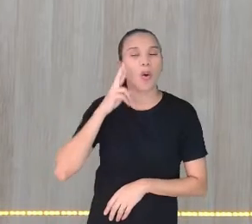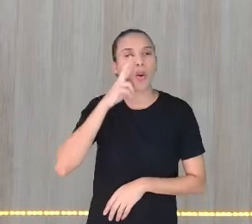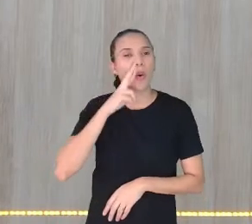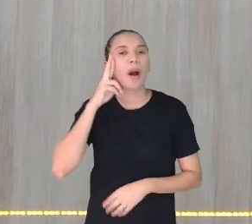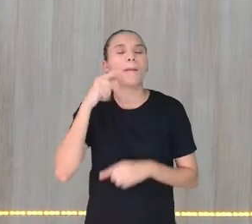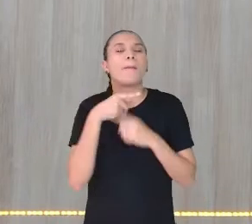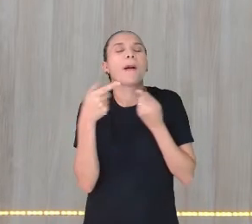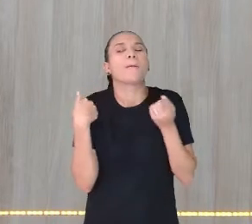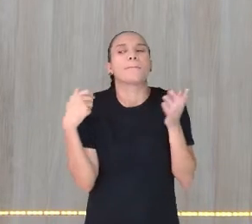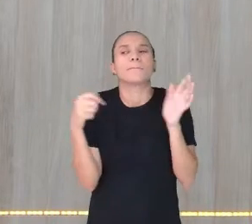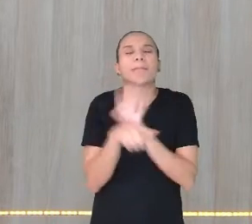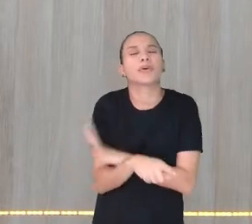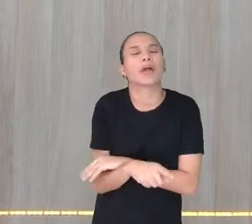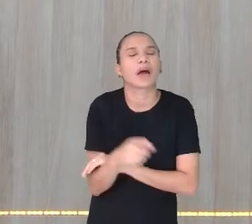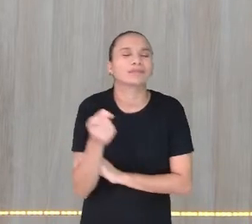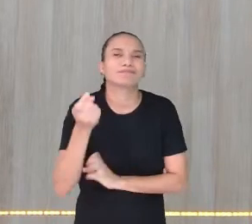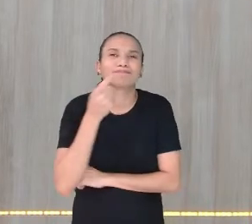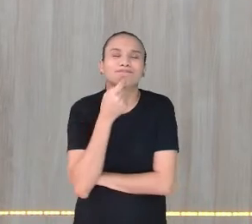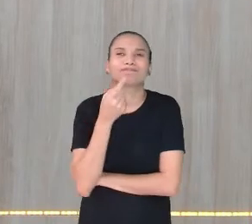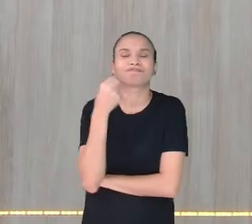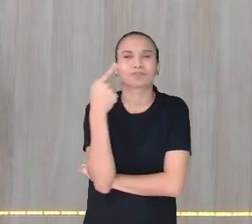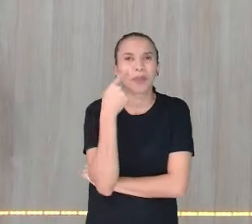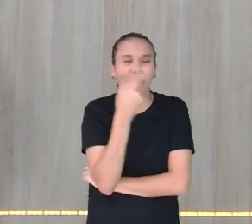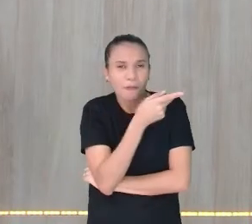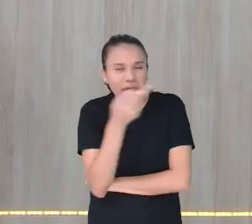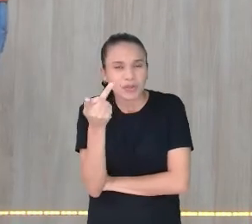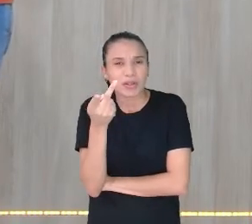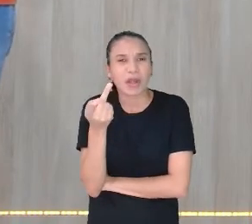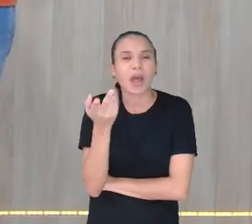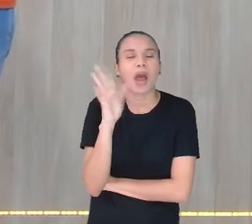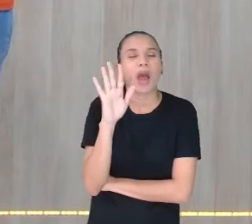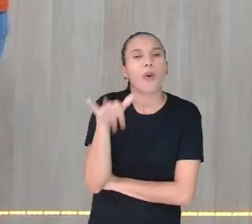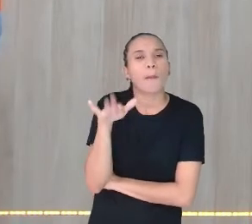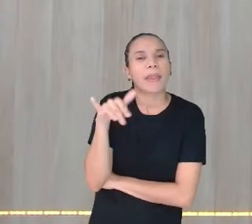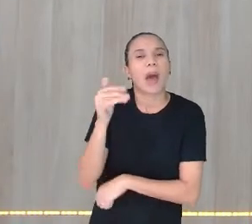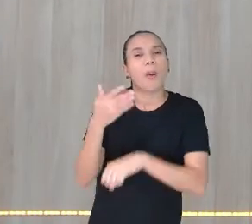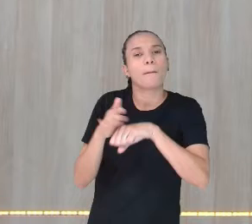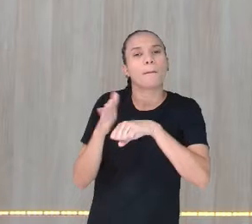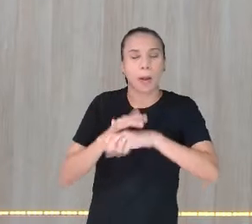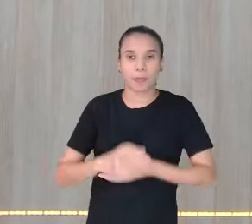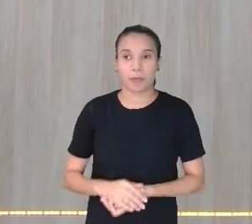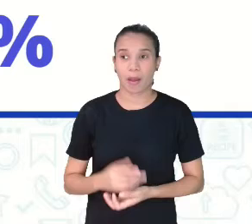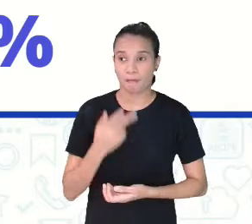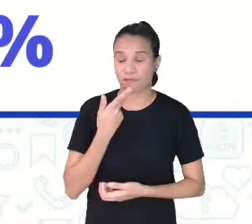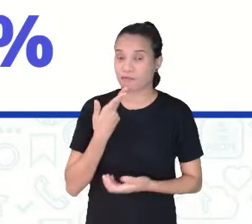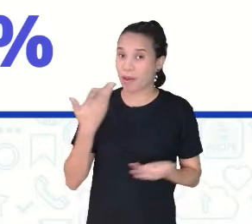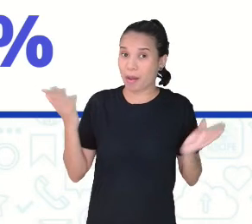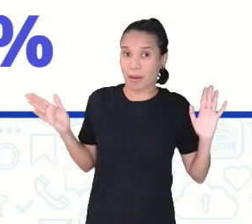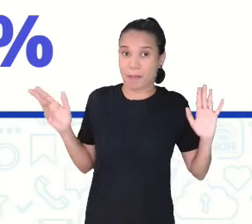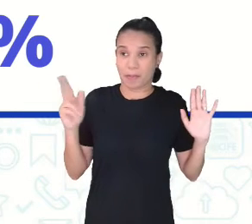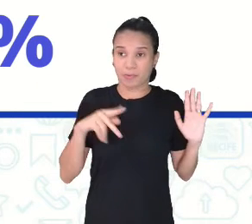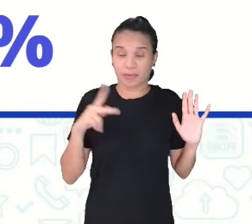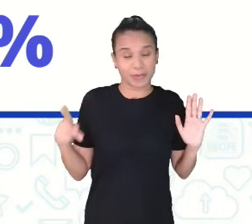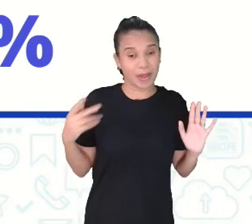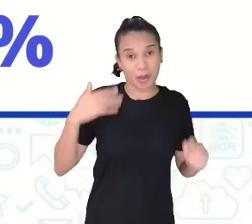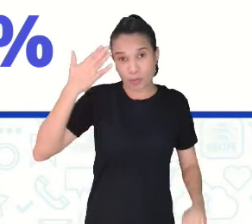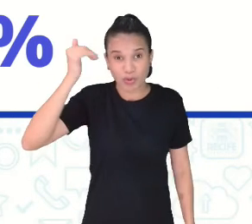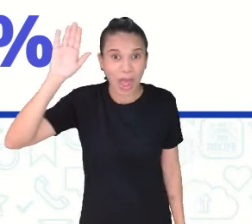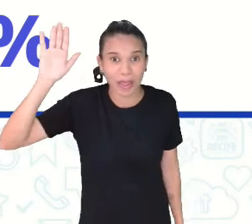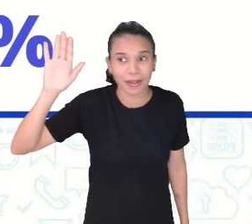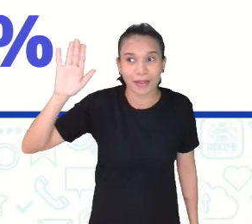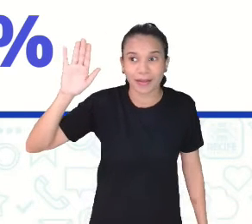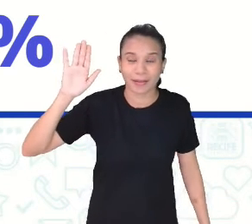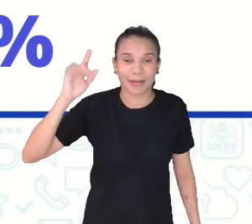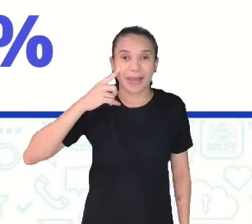Mas se eu perguntasse assim, qual é a porcentagem que está pintadinha aí de branco? Aí tu ia dizer, ah, Pedro, eu